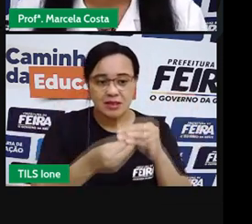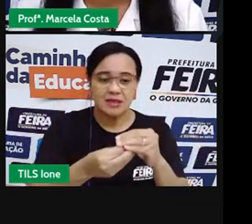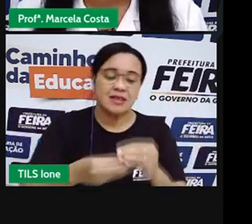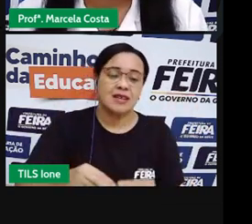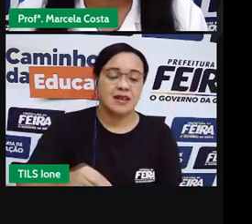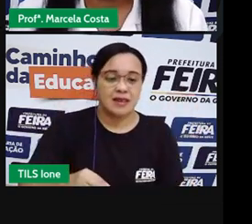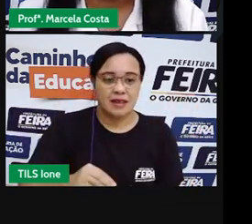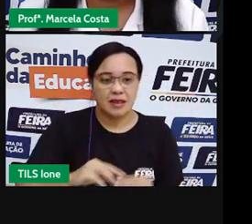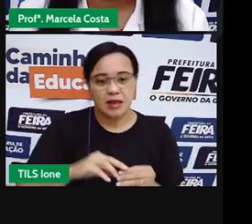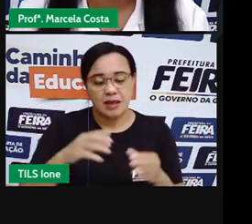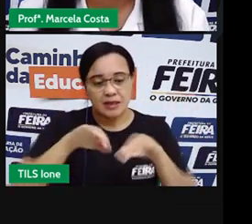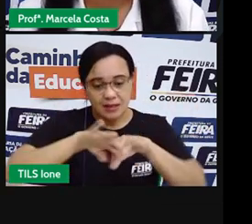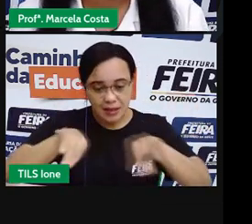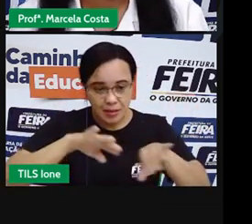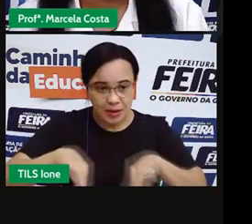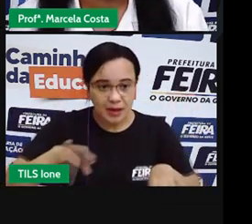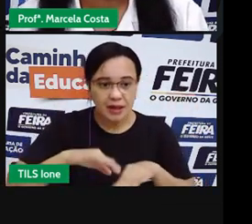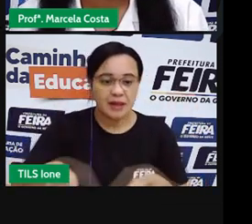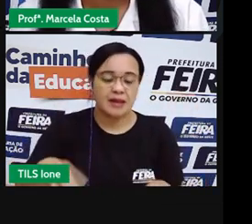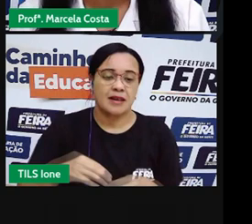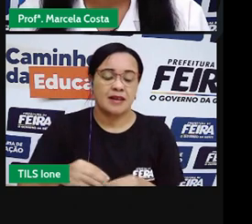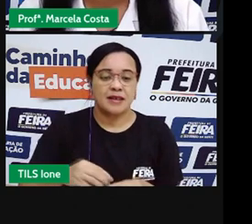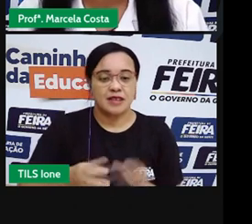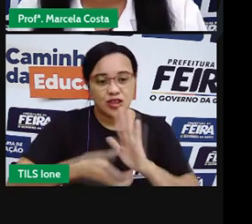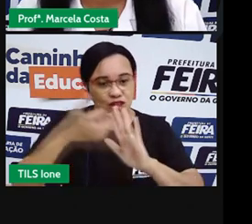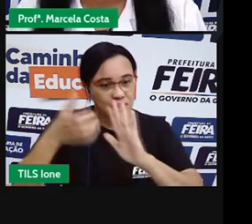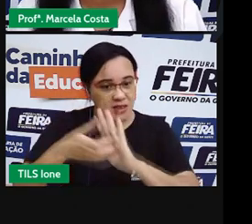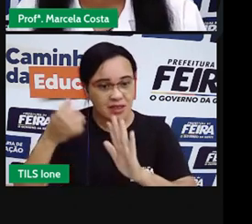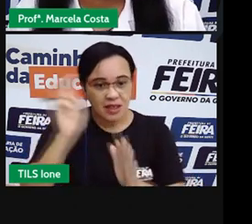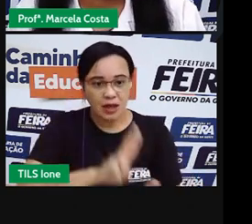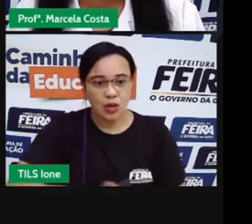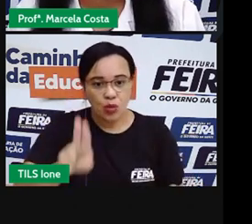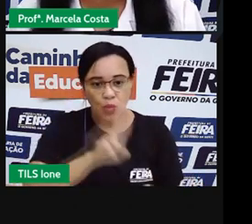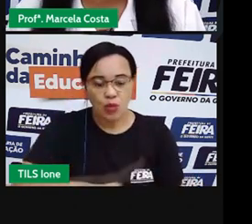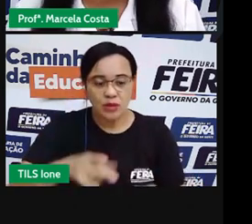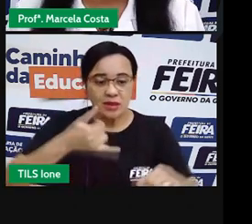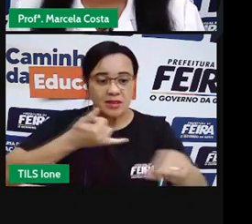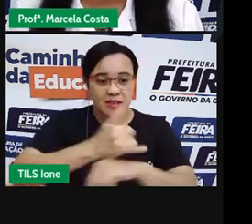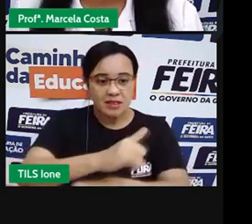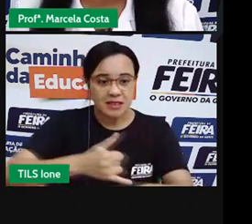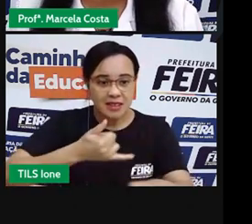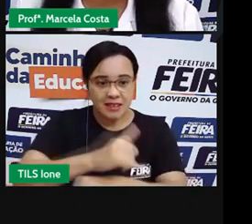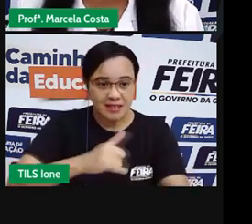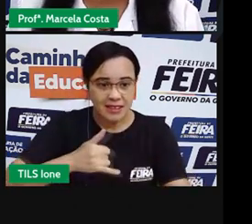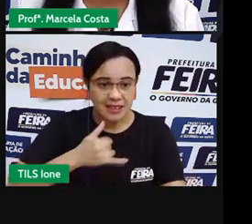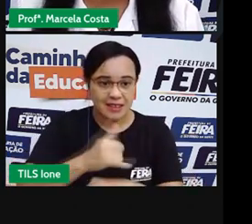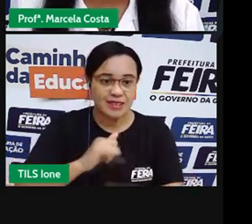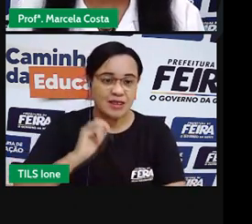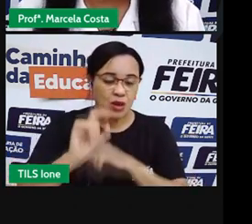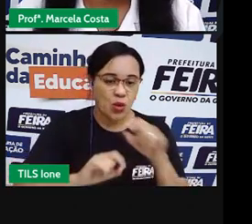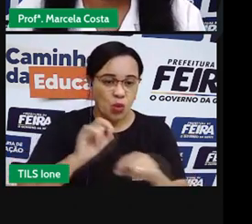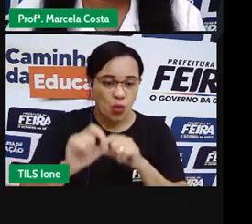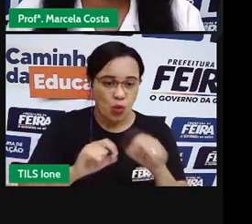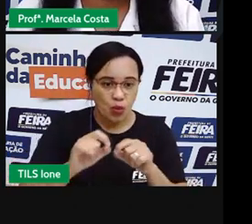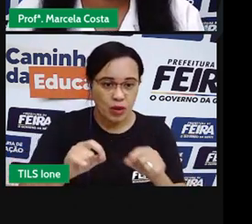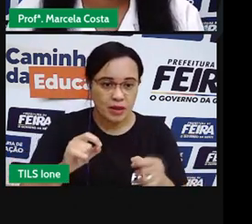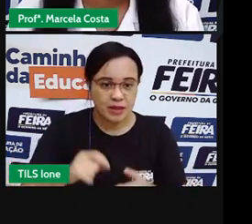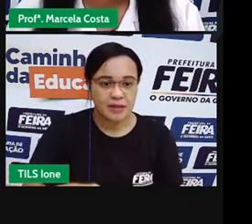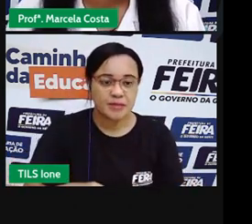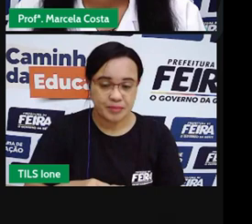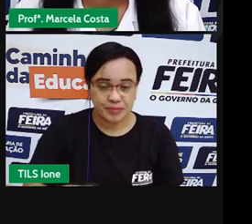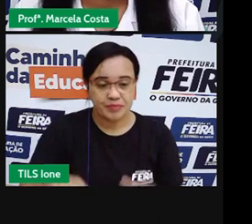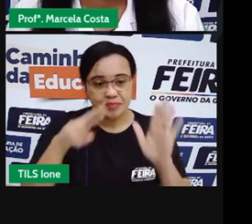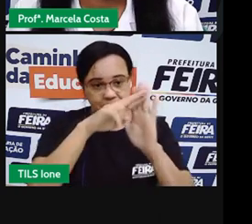acrescentar, separar, retirar, utilizando estratégias e outras formas de